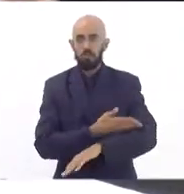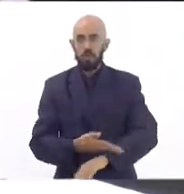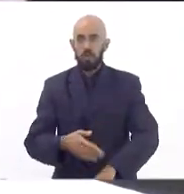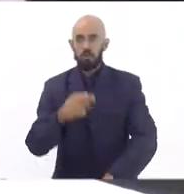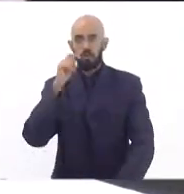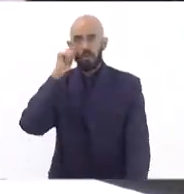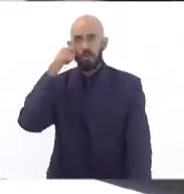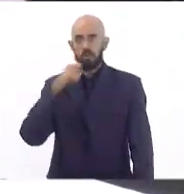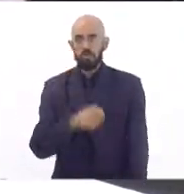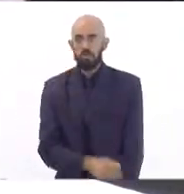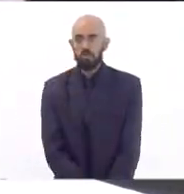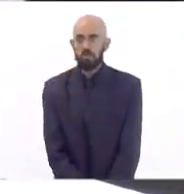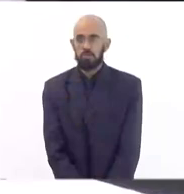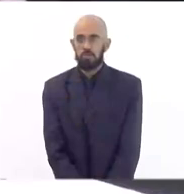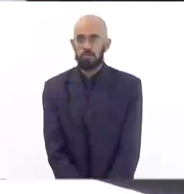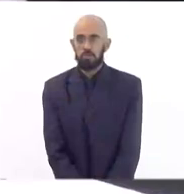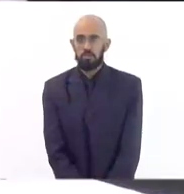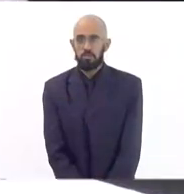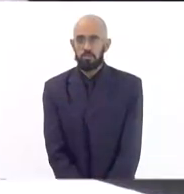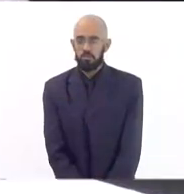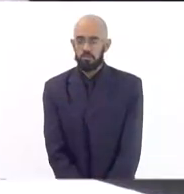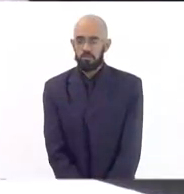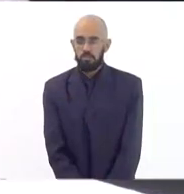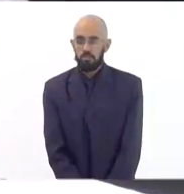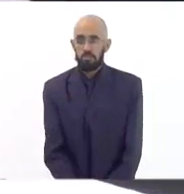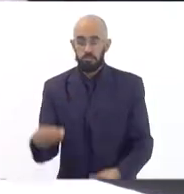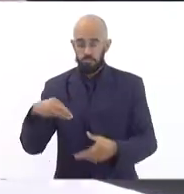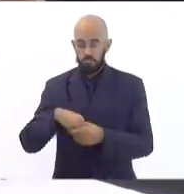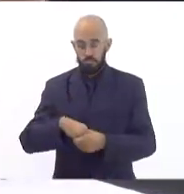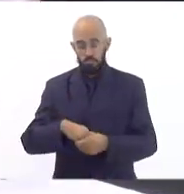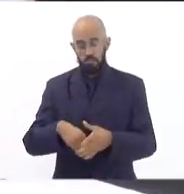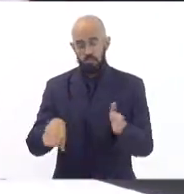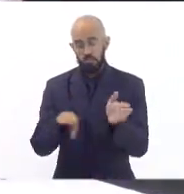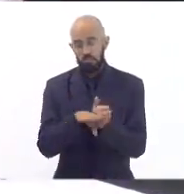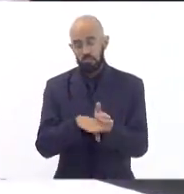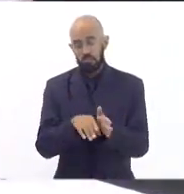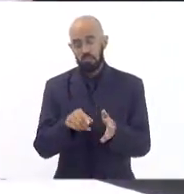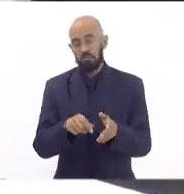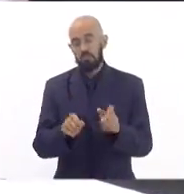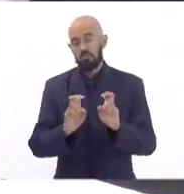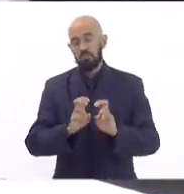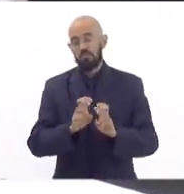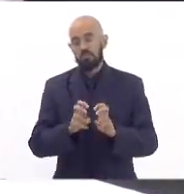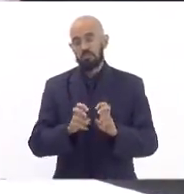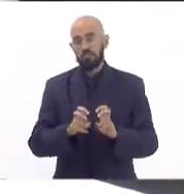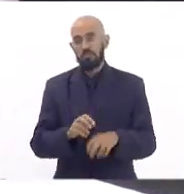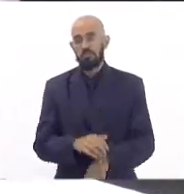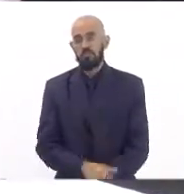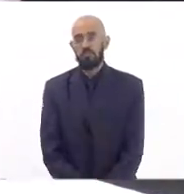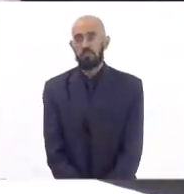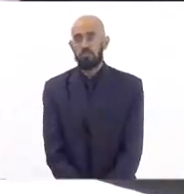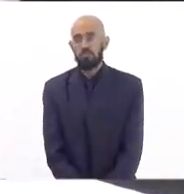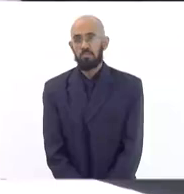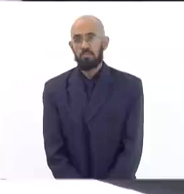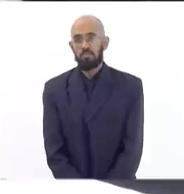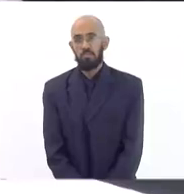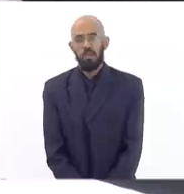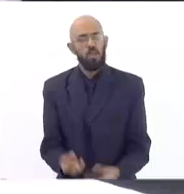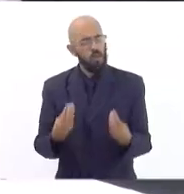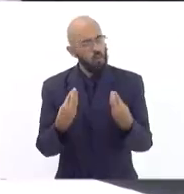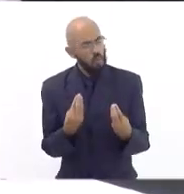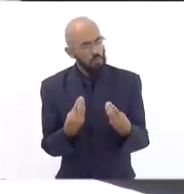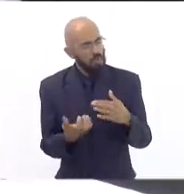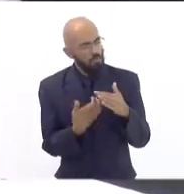talitao vem compra generalizada dentro de uma estação ferroviária plataforma na plataforma como é que pode a